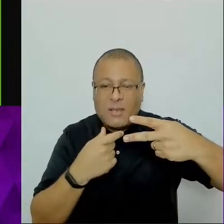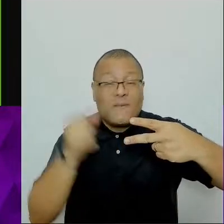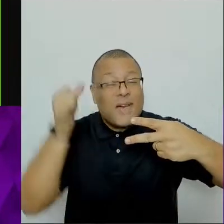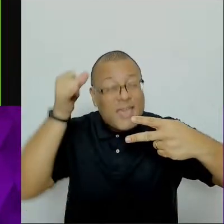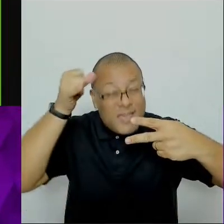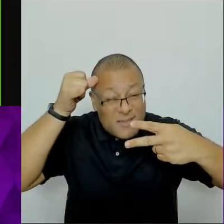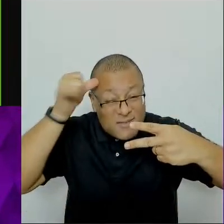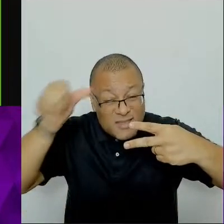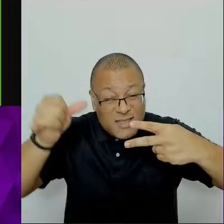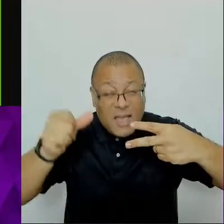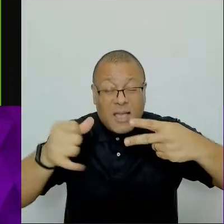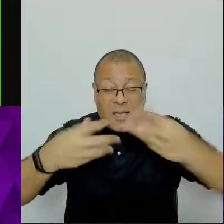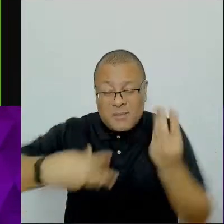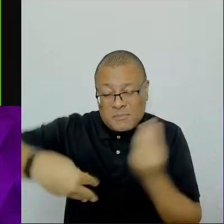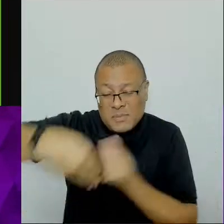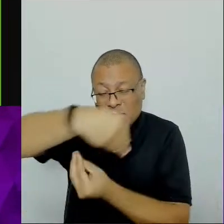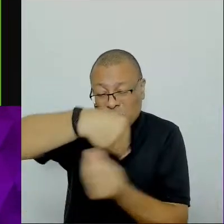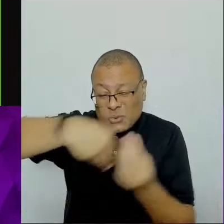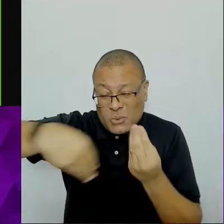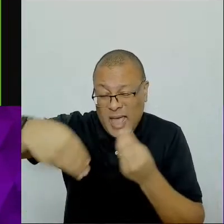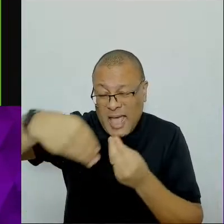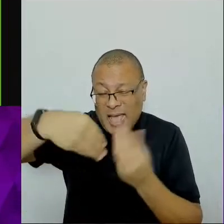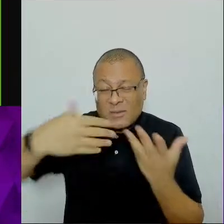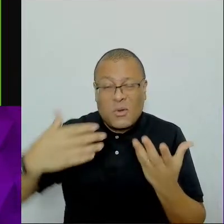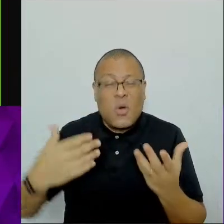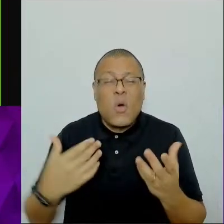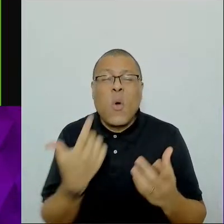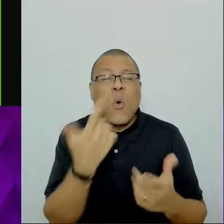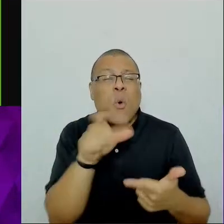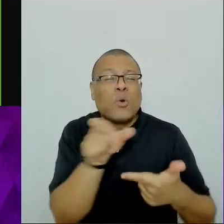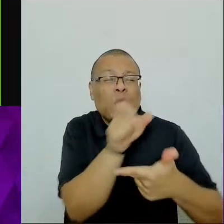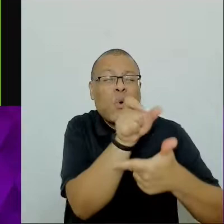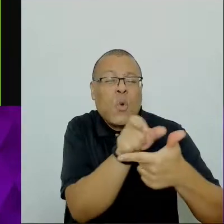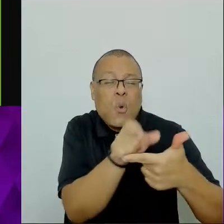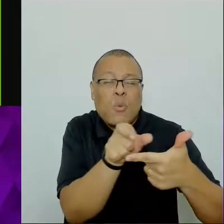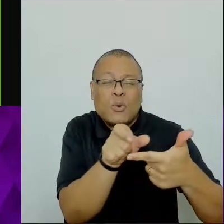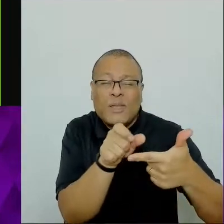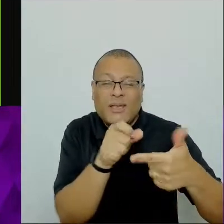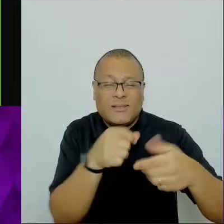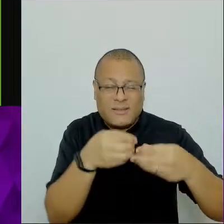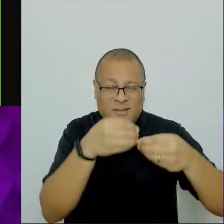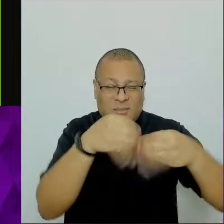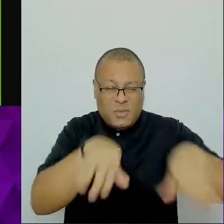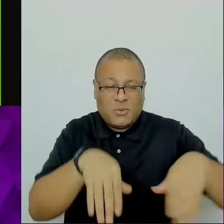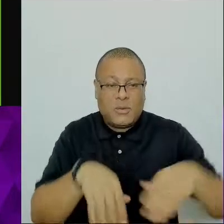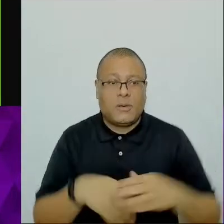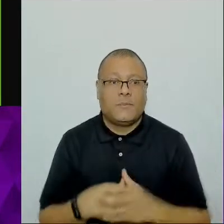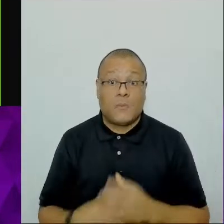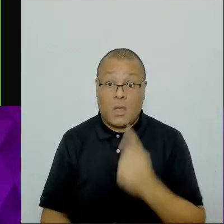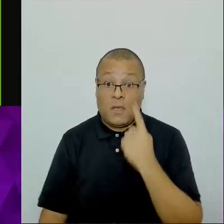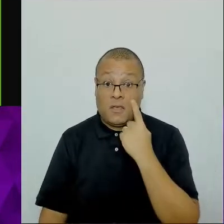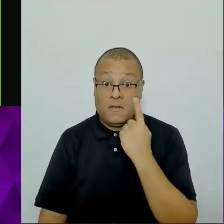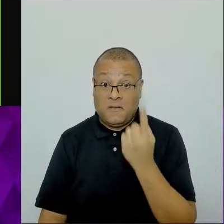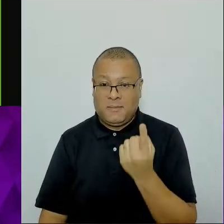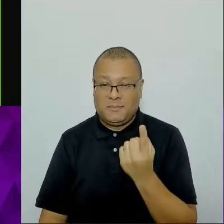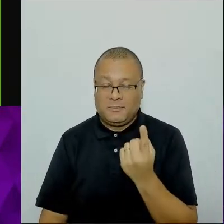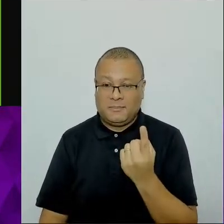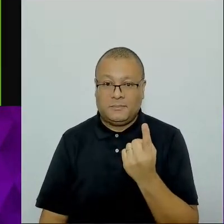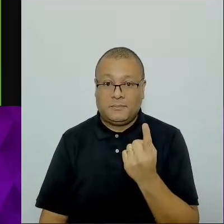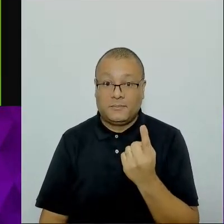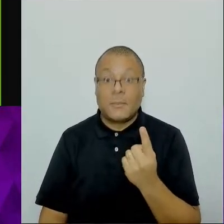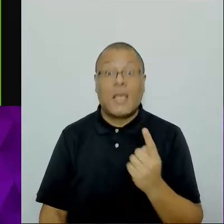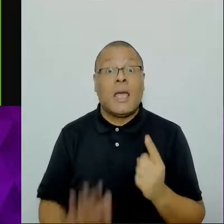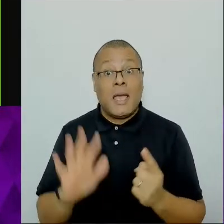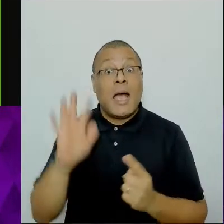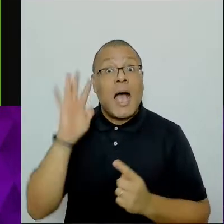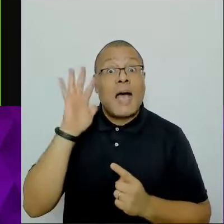não acabe vazando para componentes externos. Mas beleza, a gente viu aí, teoricamente, né,